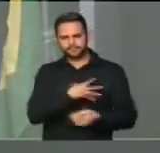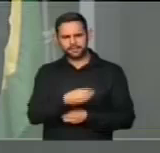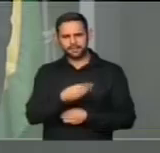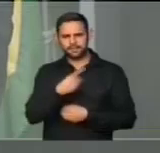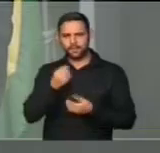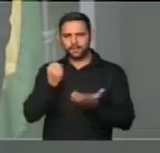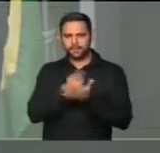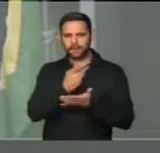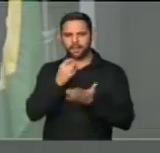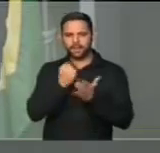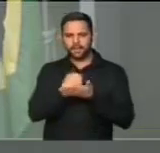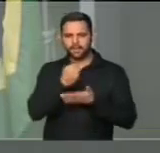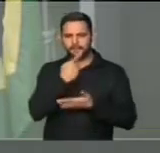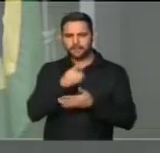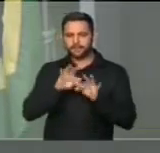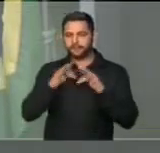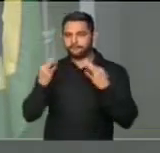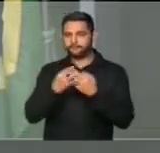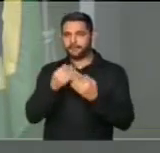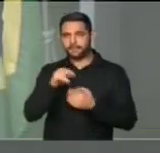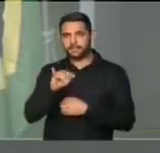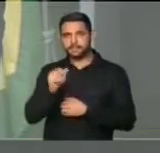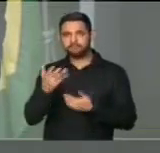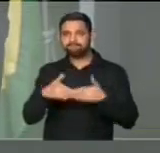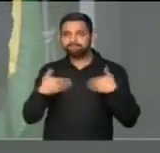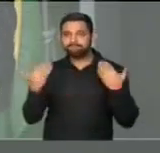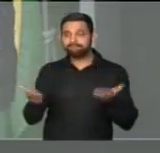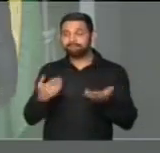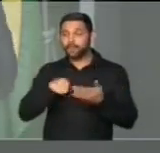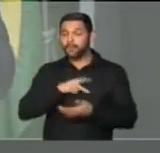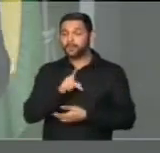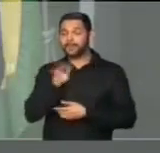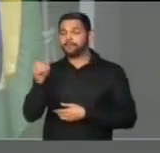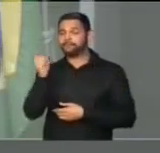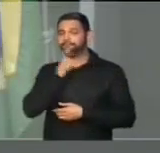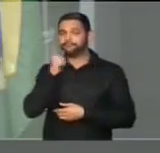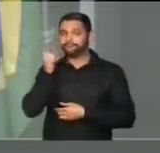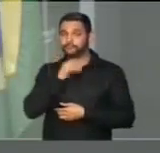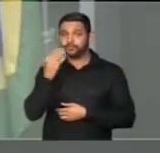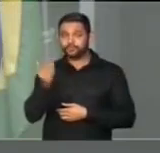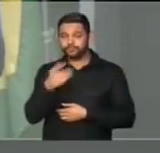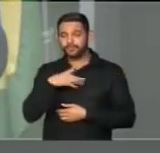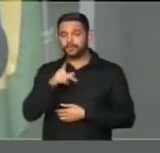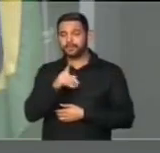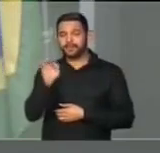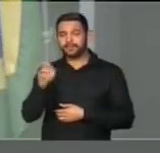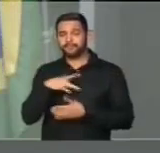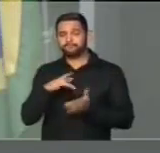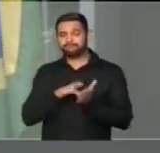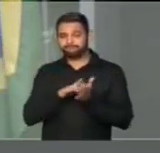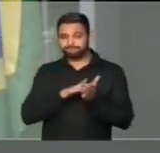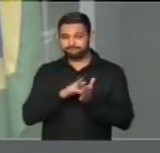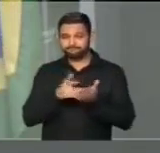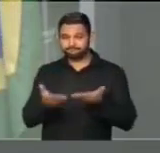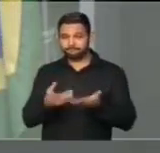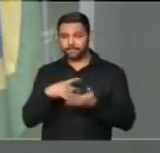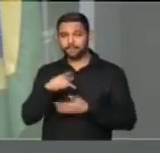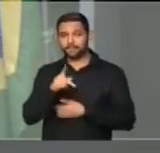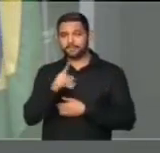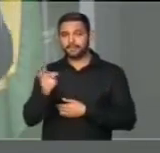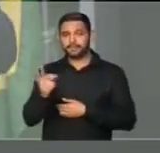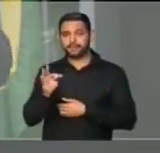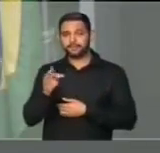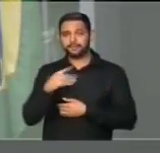comprando medicamentos na farmácia? O PT mentiu. O PT enganou, o